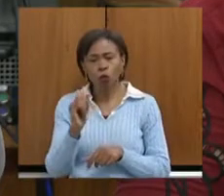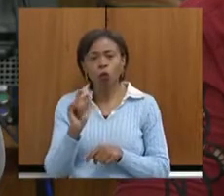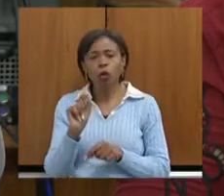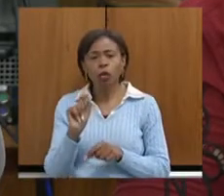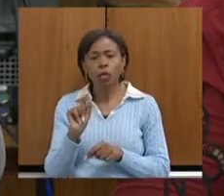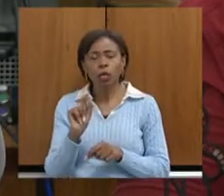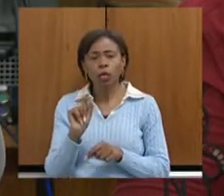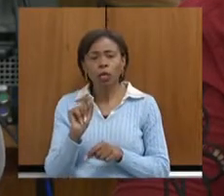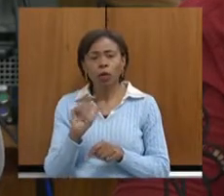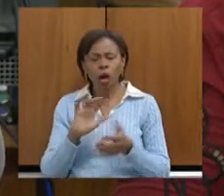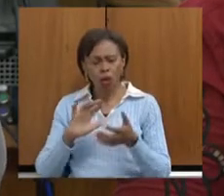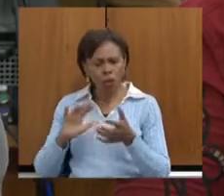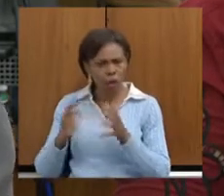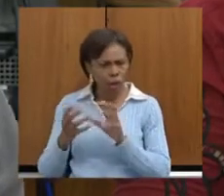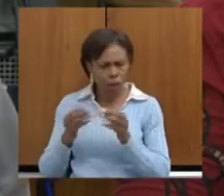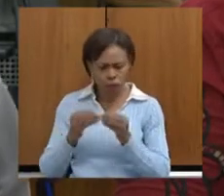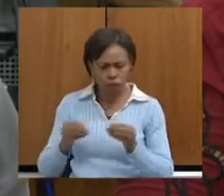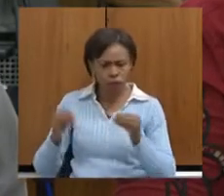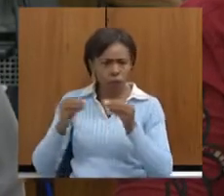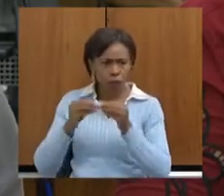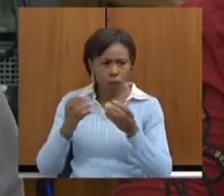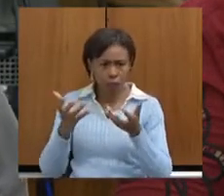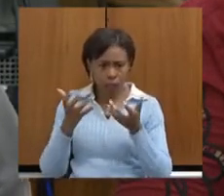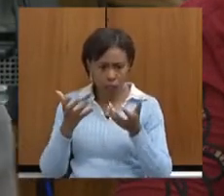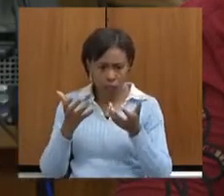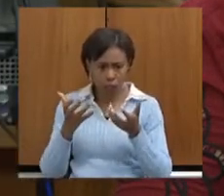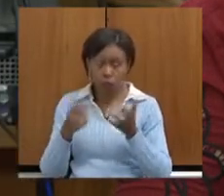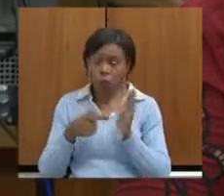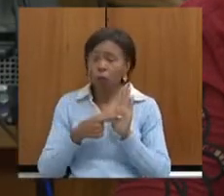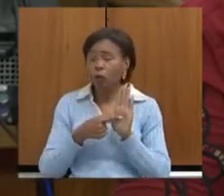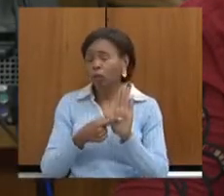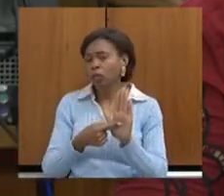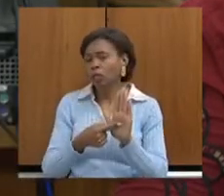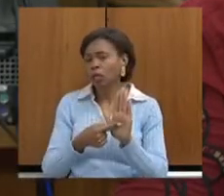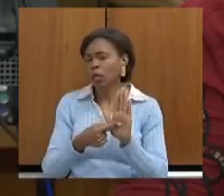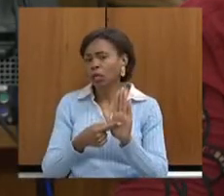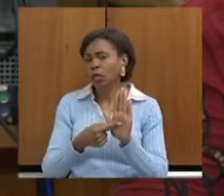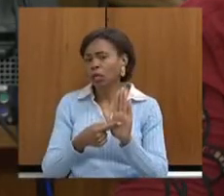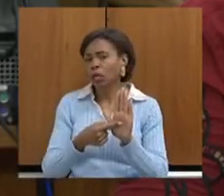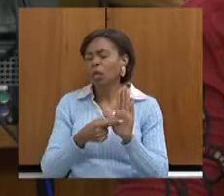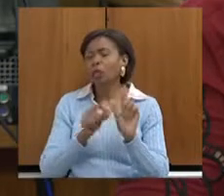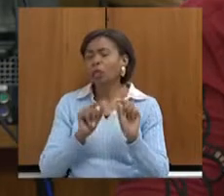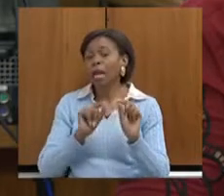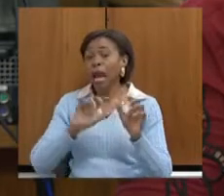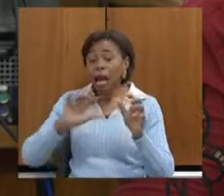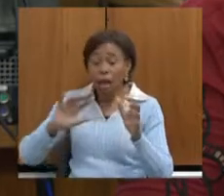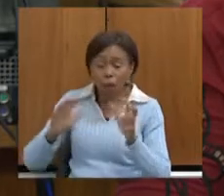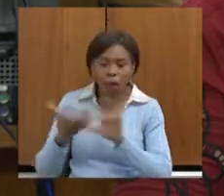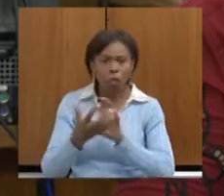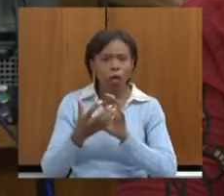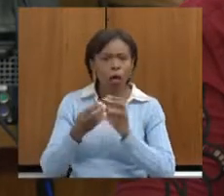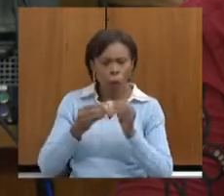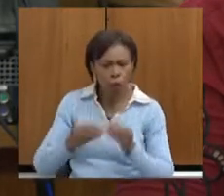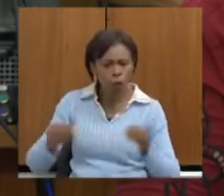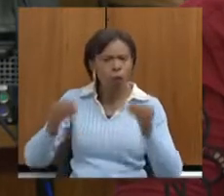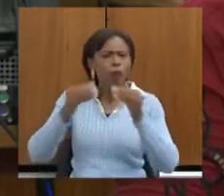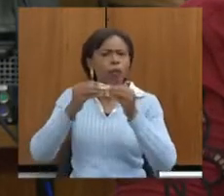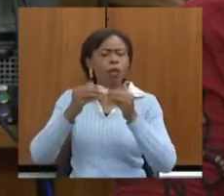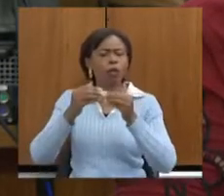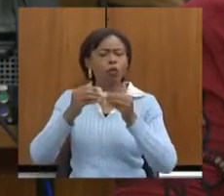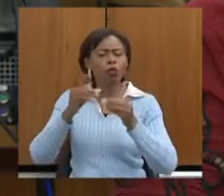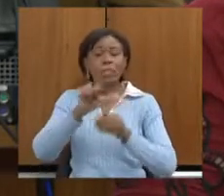então a gente queria trazer também outra coisa né que reparação queremos trazer presente essa questão